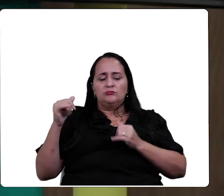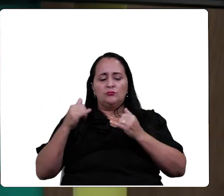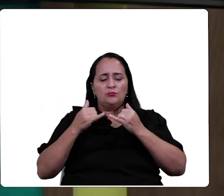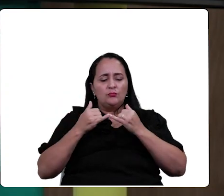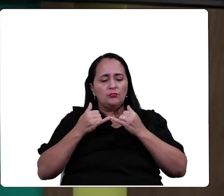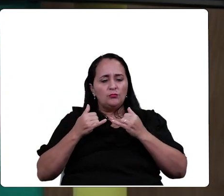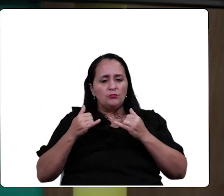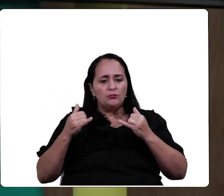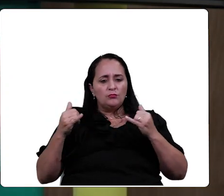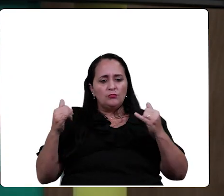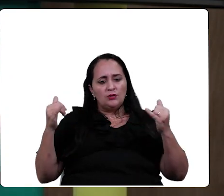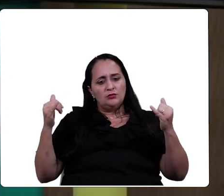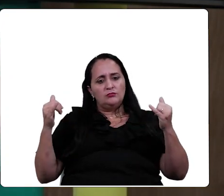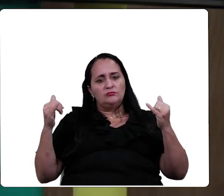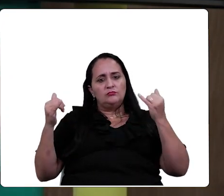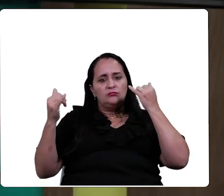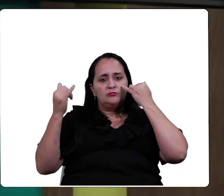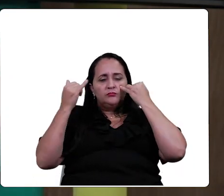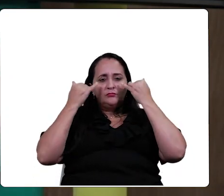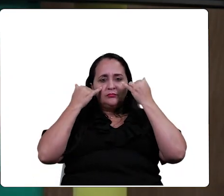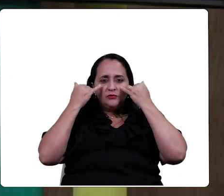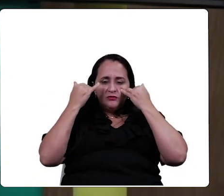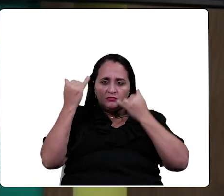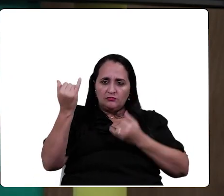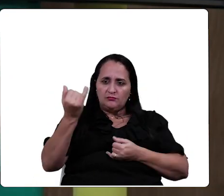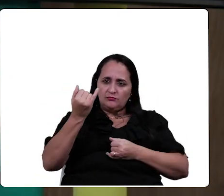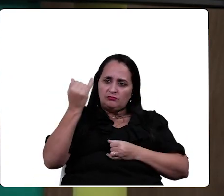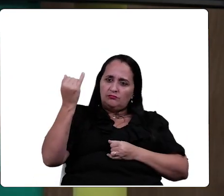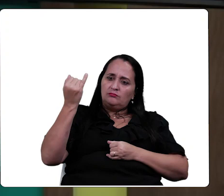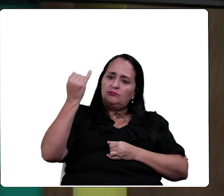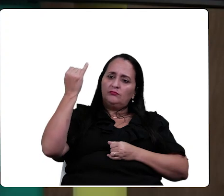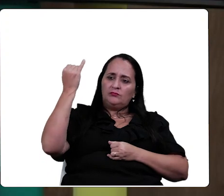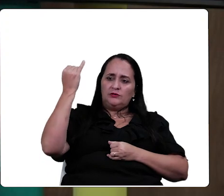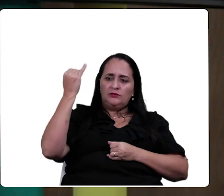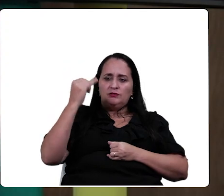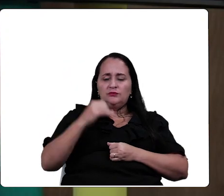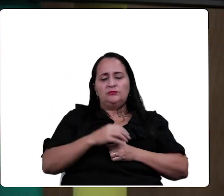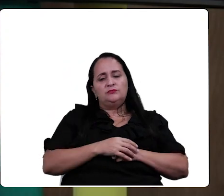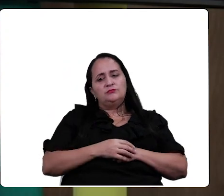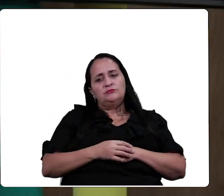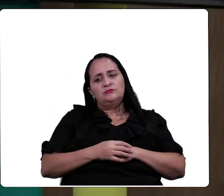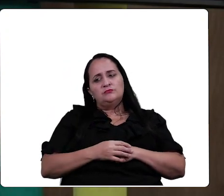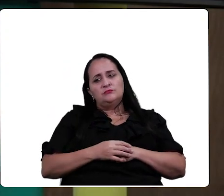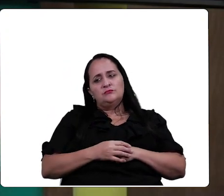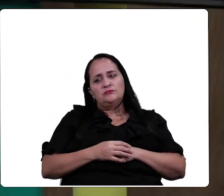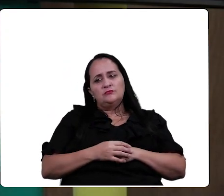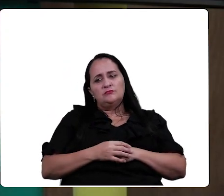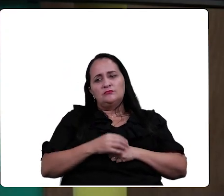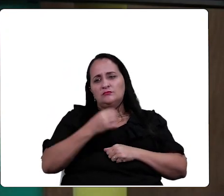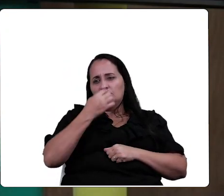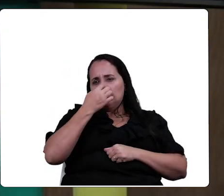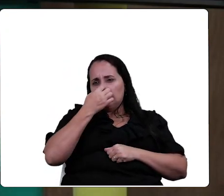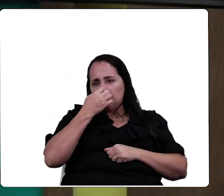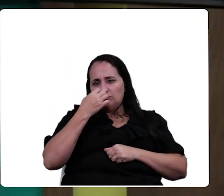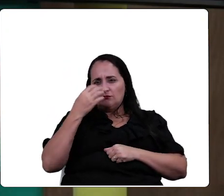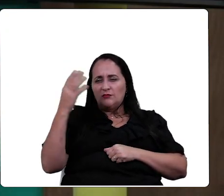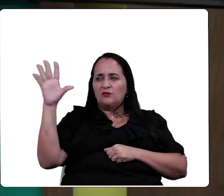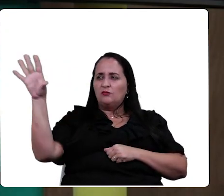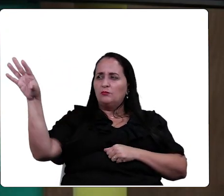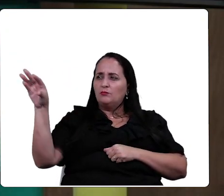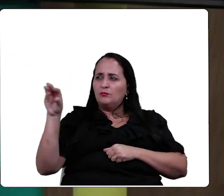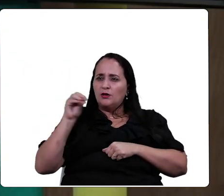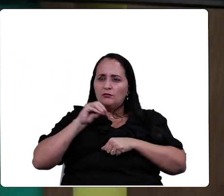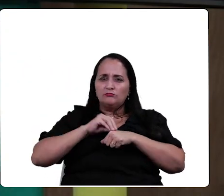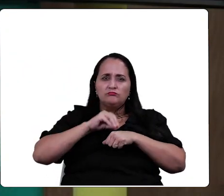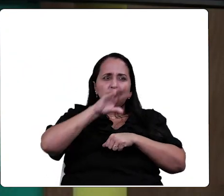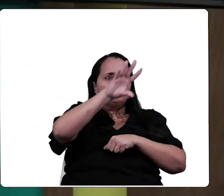uma linha embaixo da informação importante. O que é que eu vou fazer? Eu vou juntar todas essas